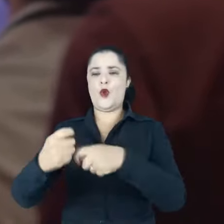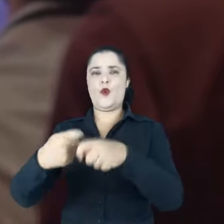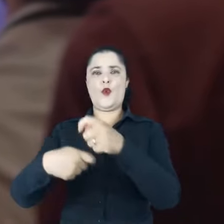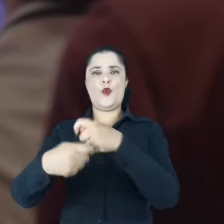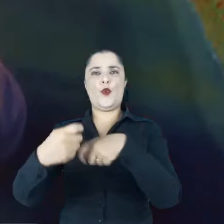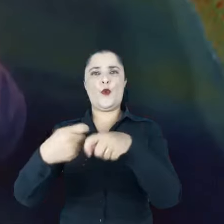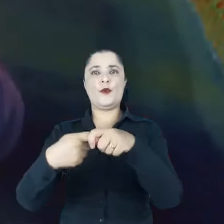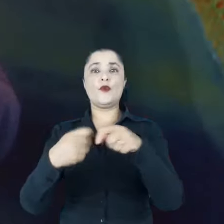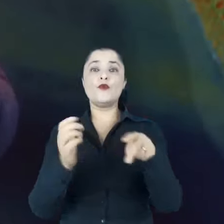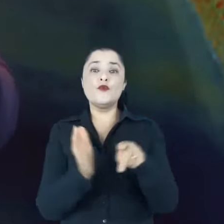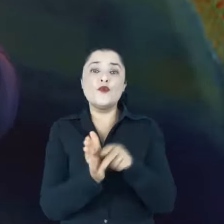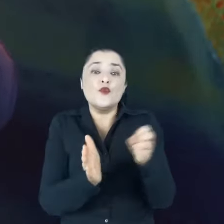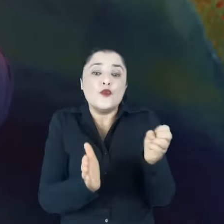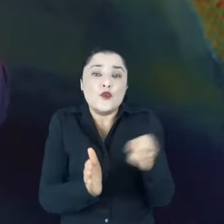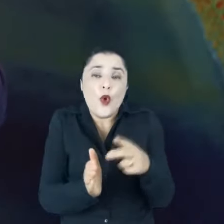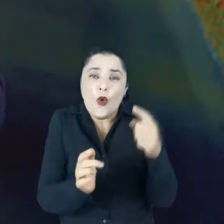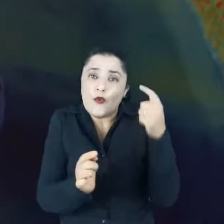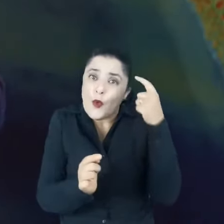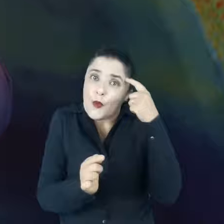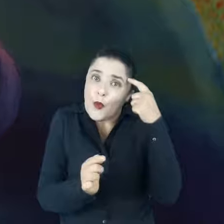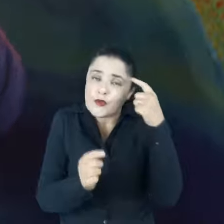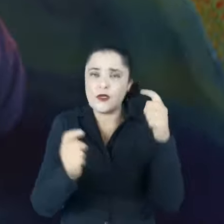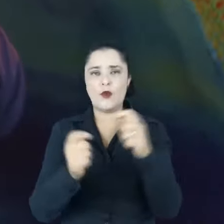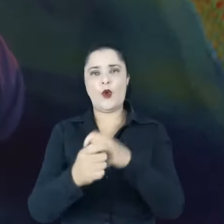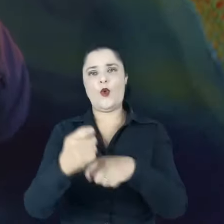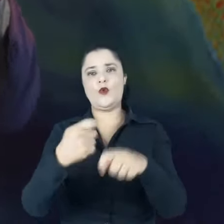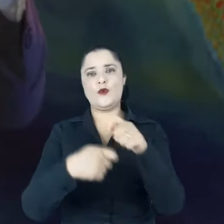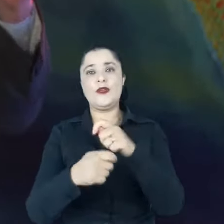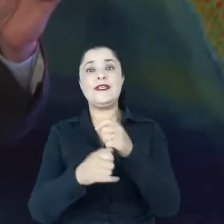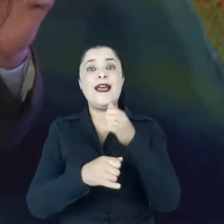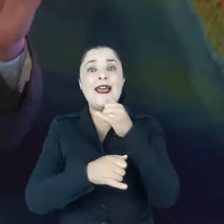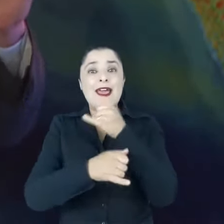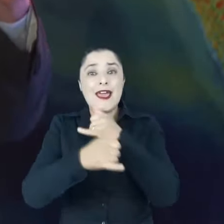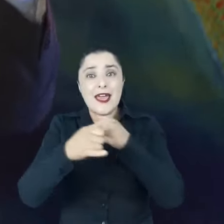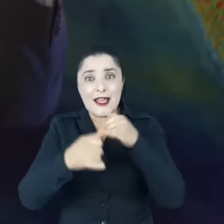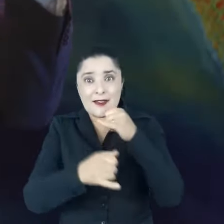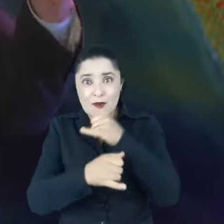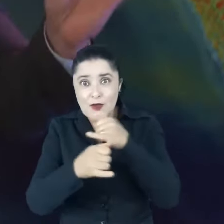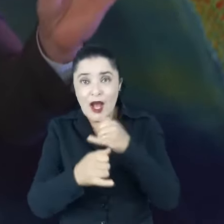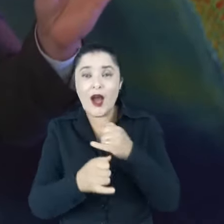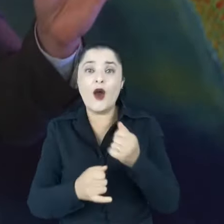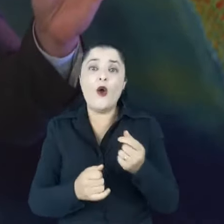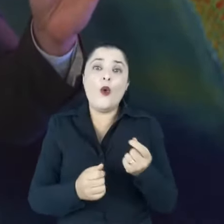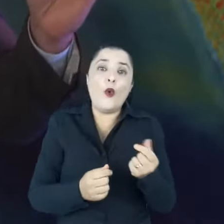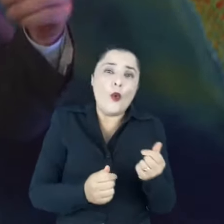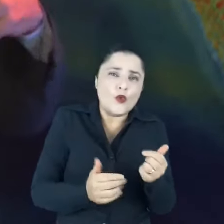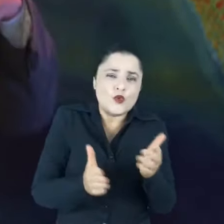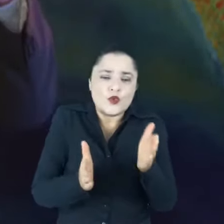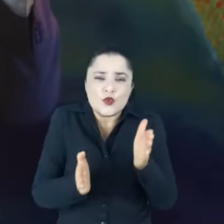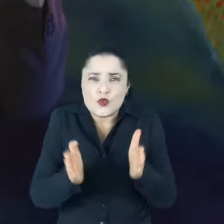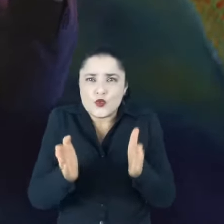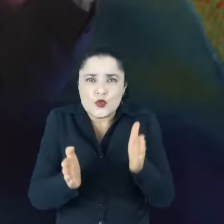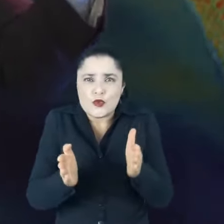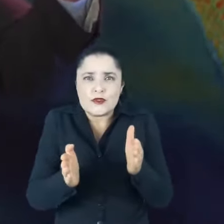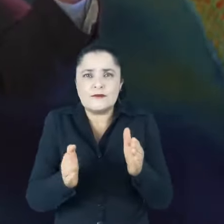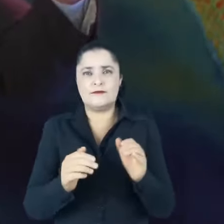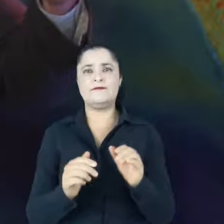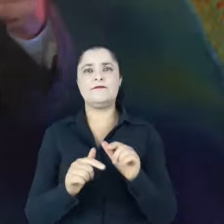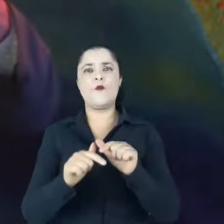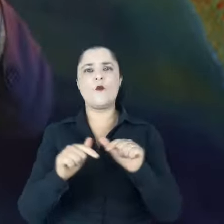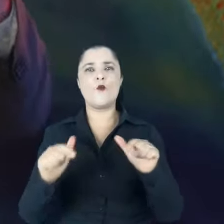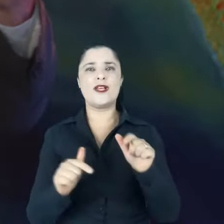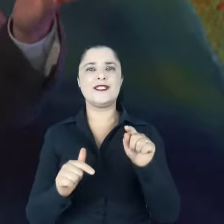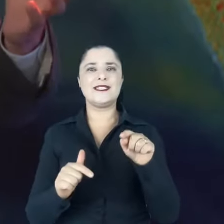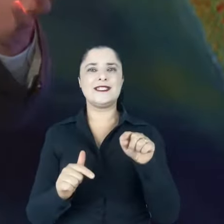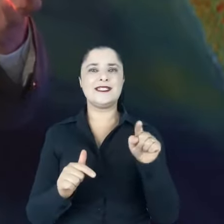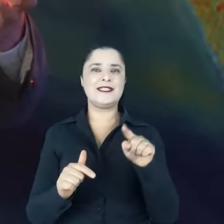que nós estamos observando, de energia a custo marginal zero. Quando o vento venta,